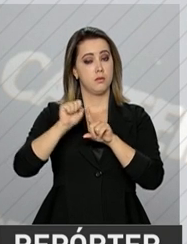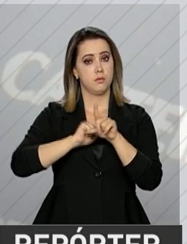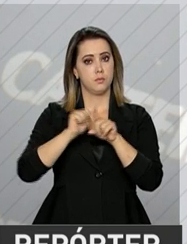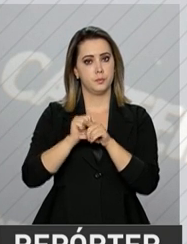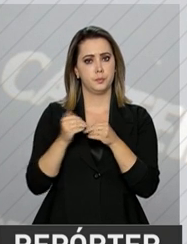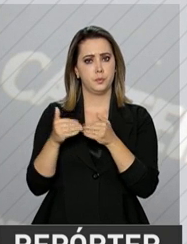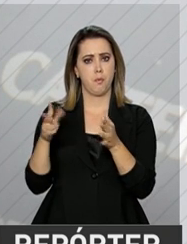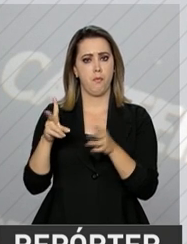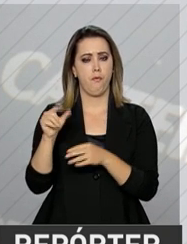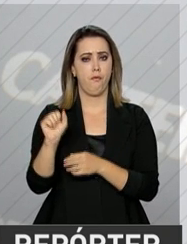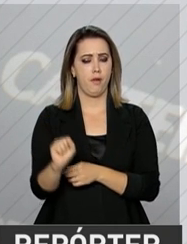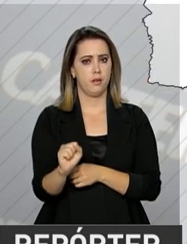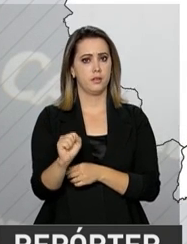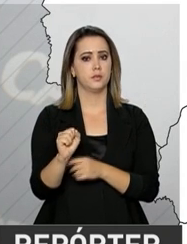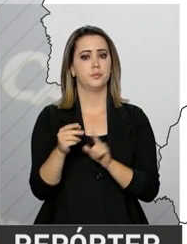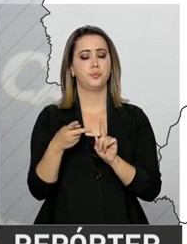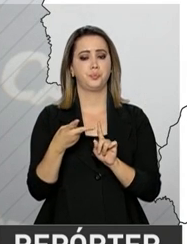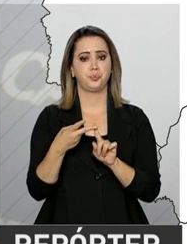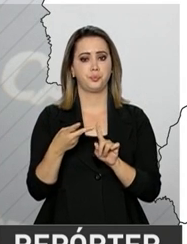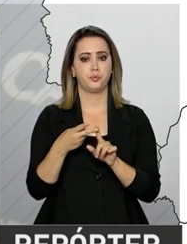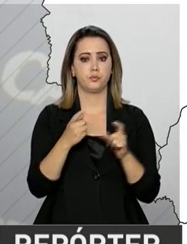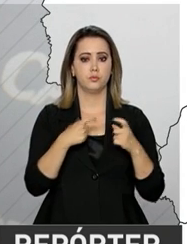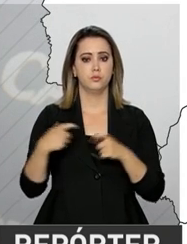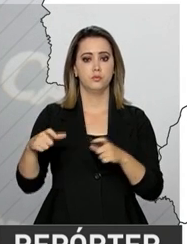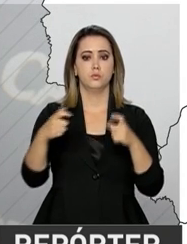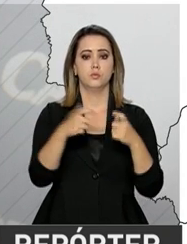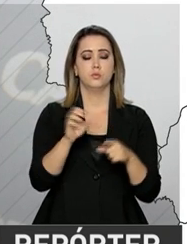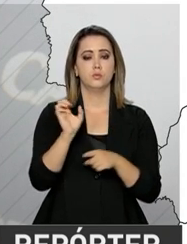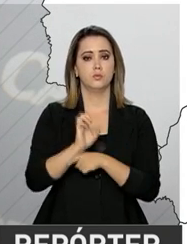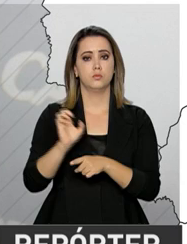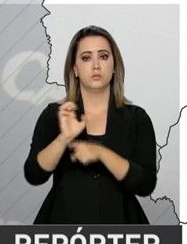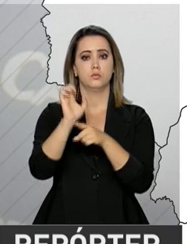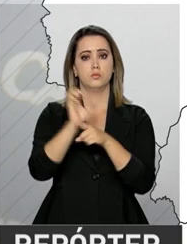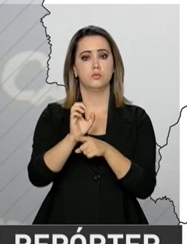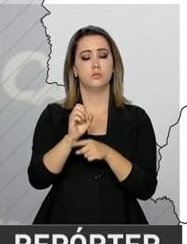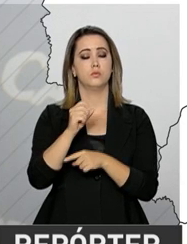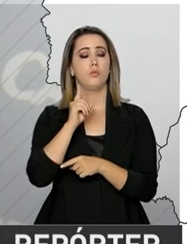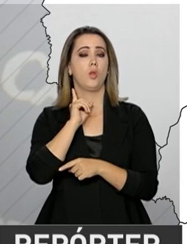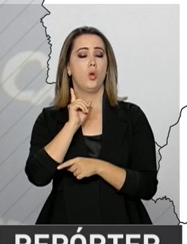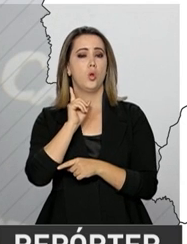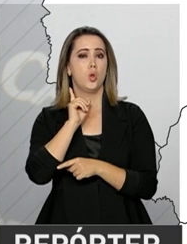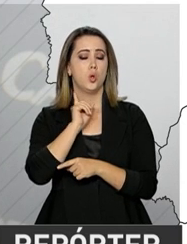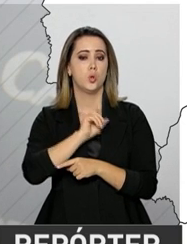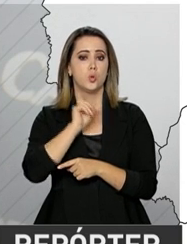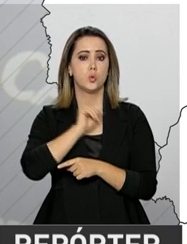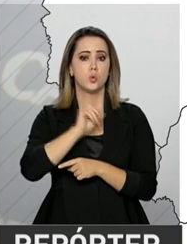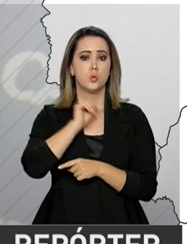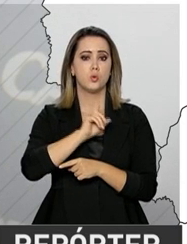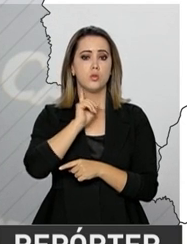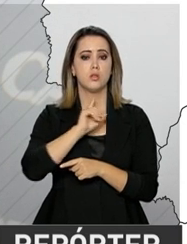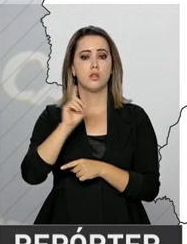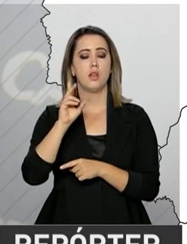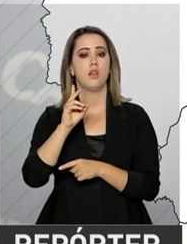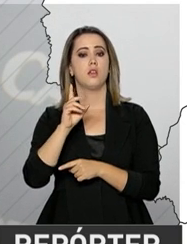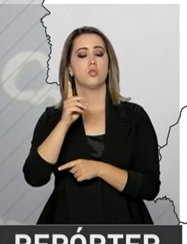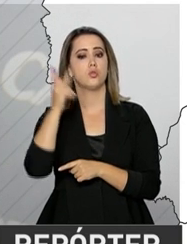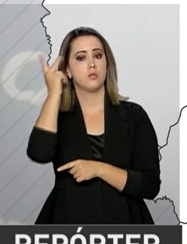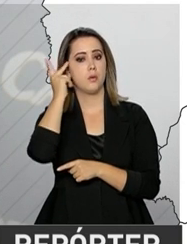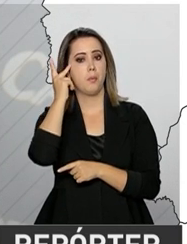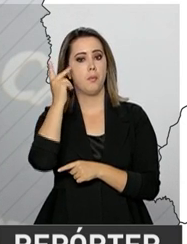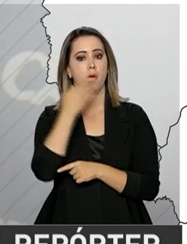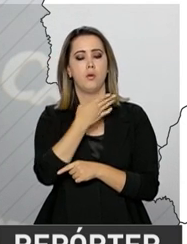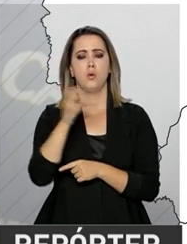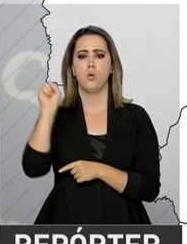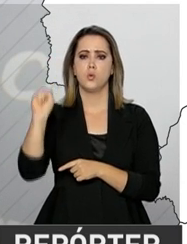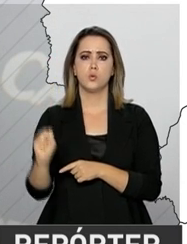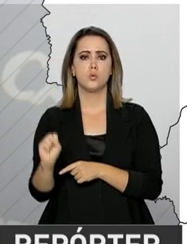vagas no país. Em termos de regiões e estados, o Sudeste e Minas Gerais estiveram no topo do ranking